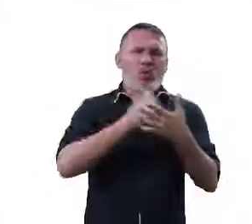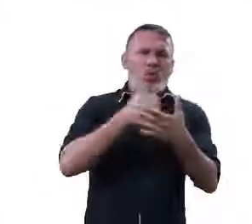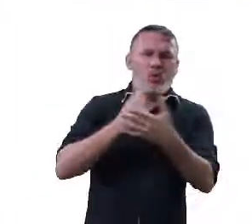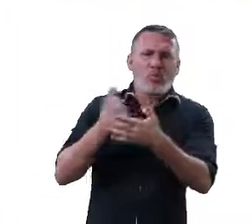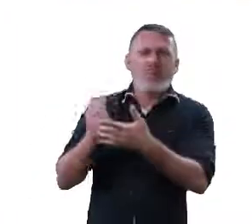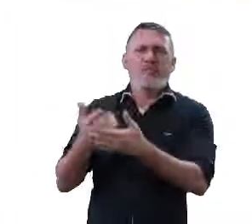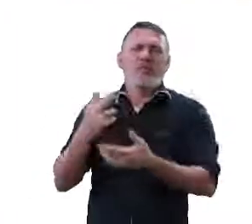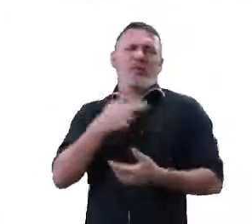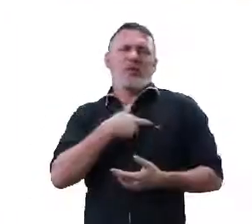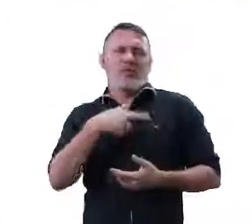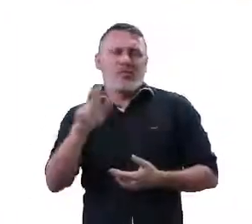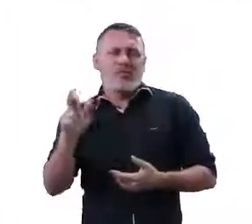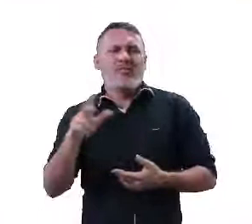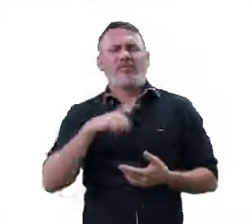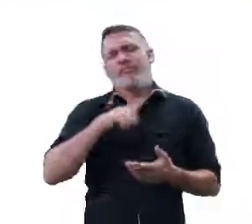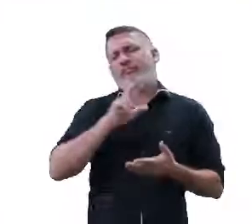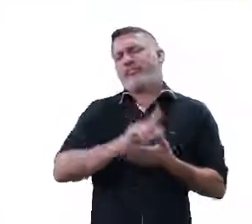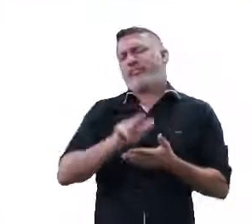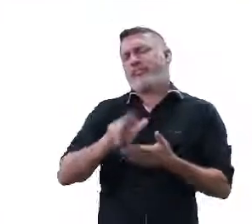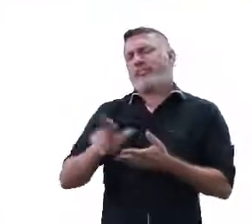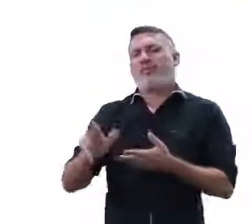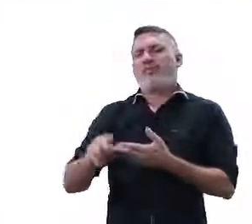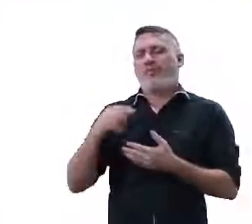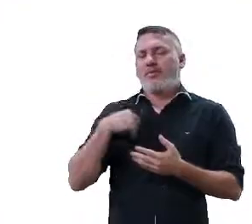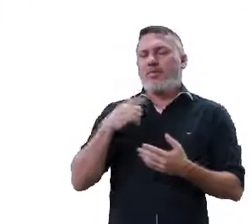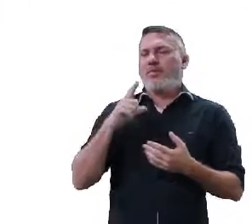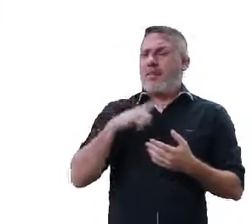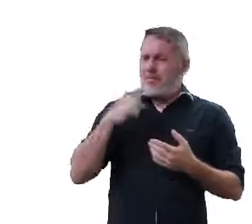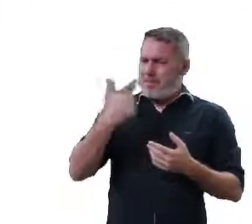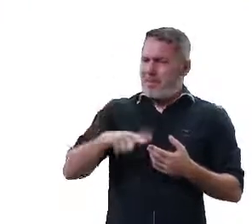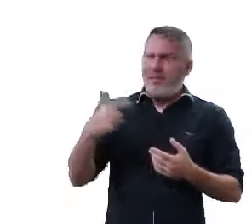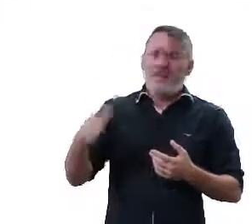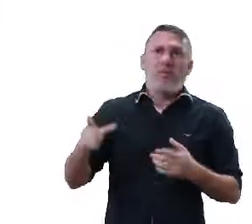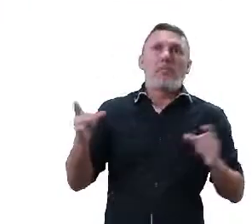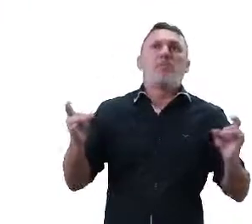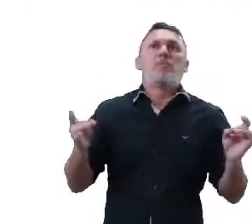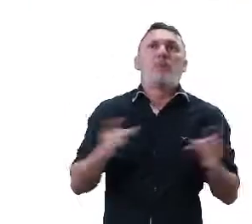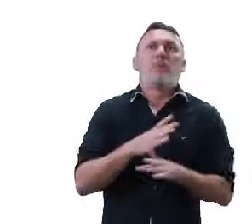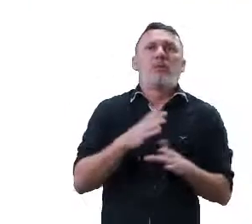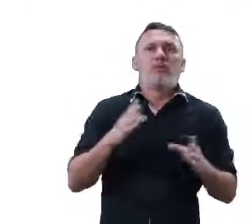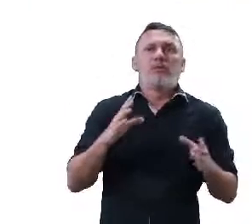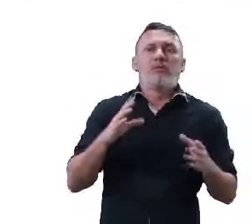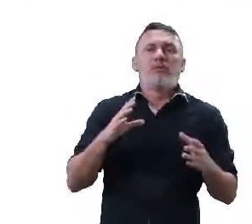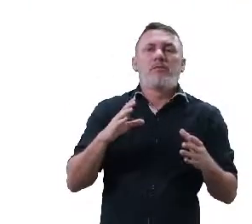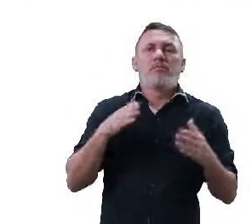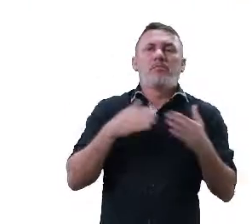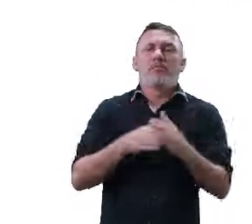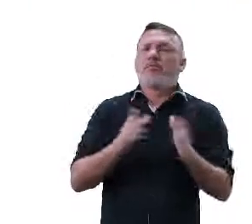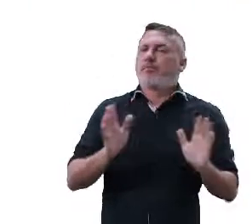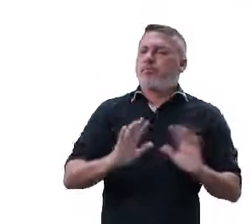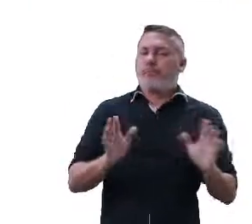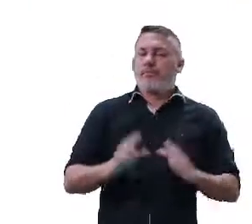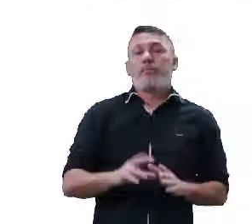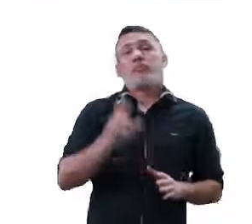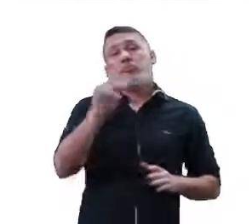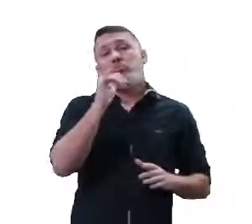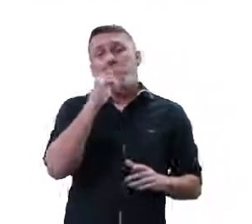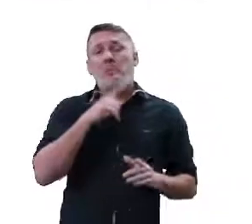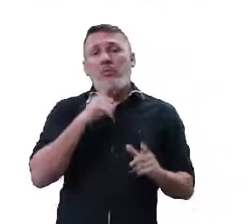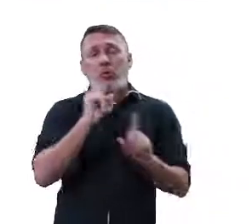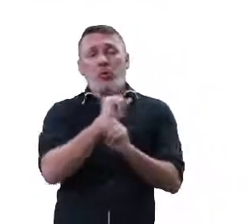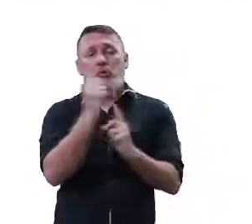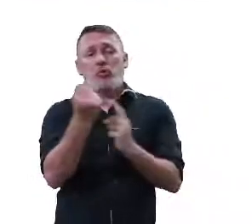o etc, porque aí você abre um leque de possibilidades, né, para o estudo. Um exemplo, temos sociologia